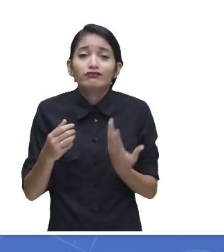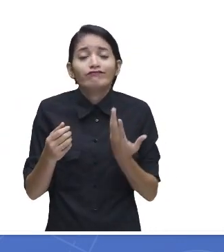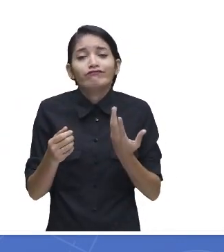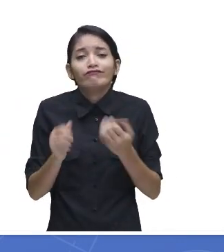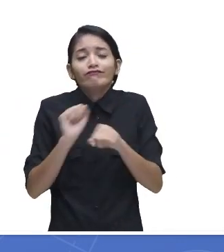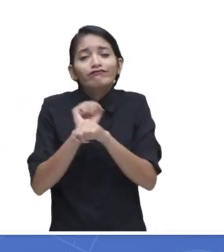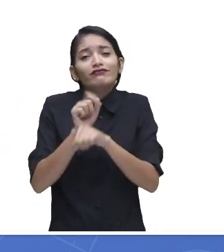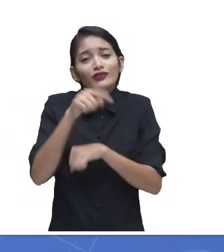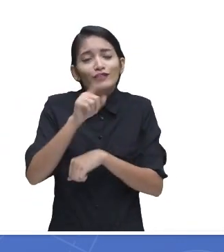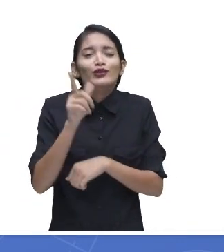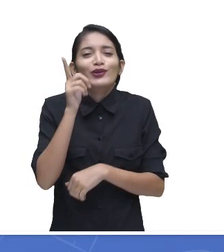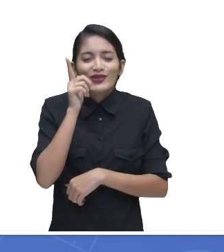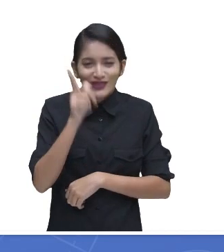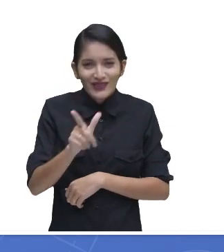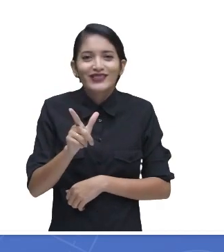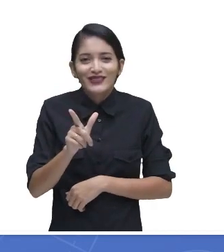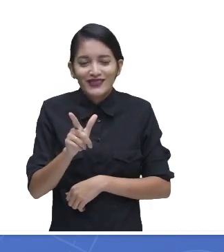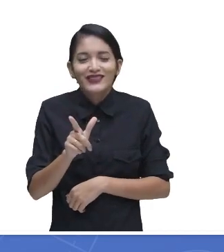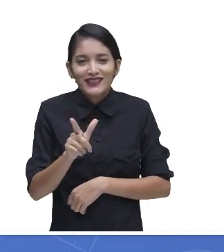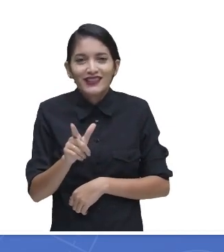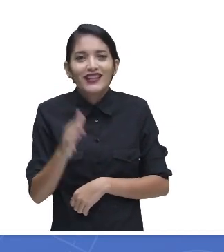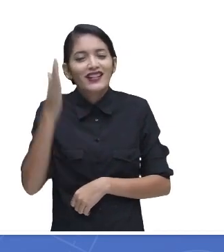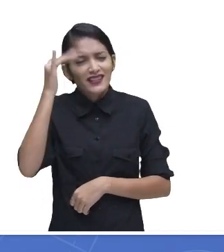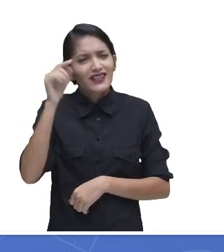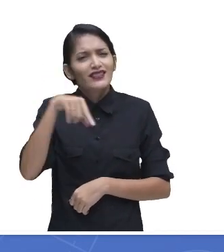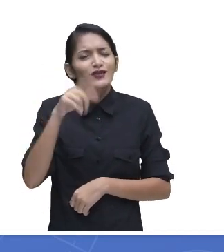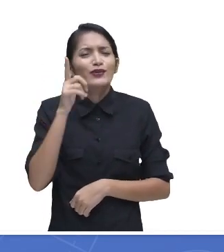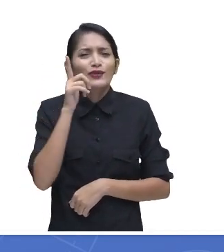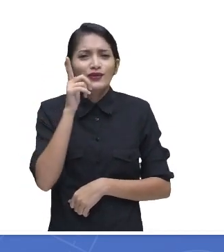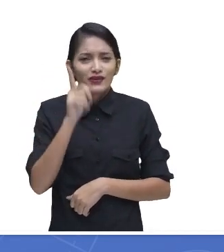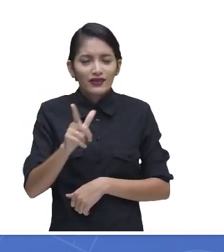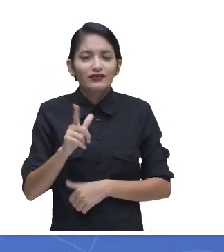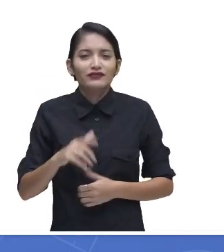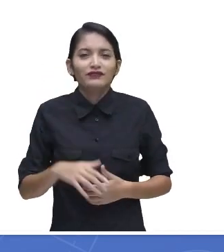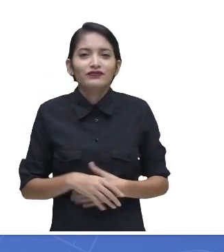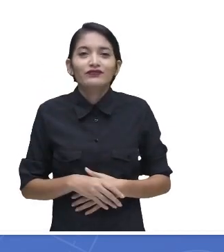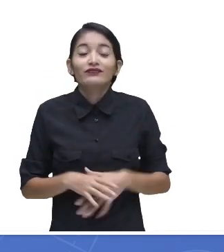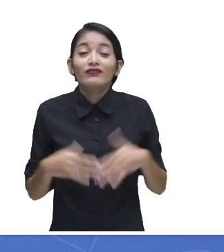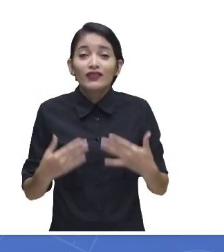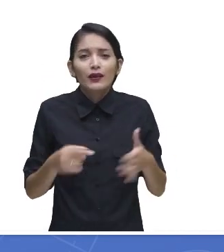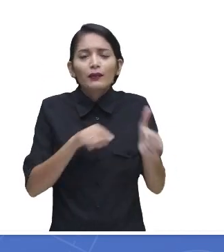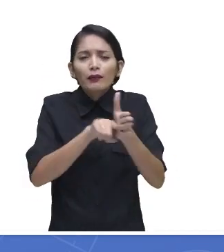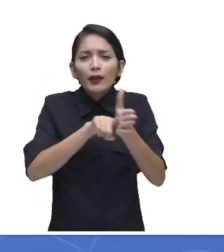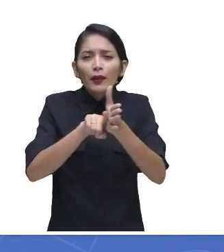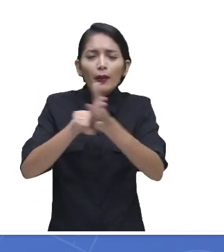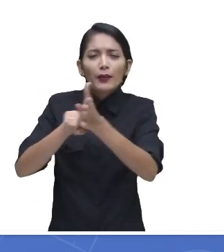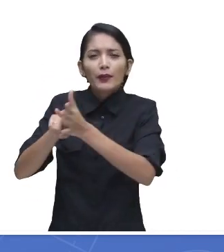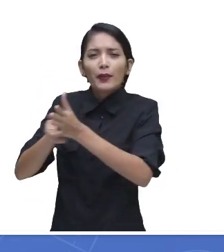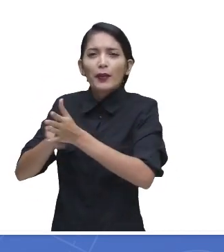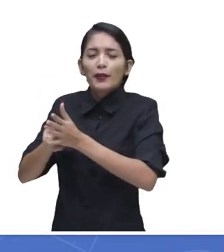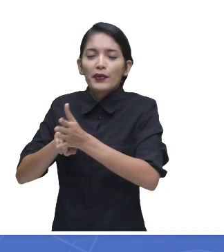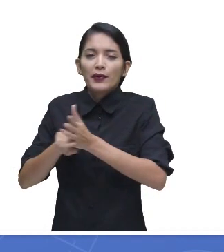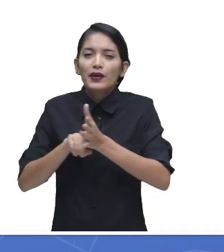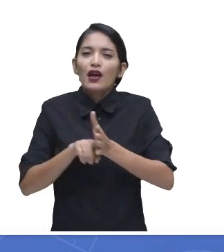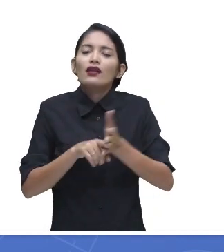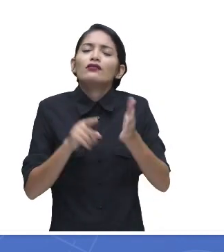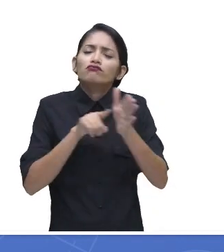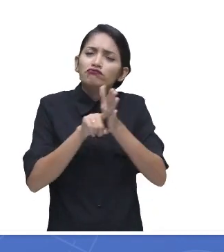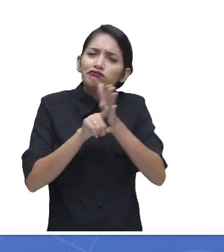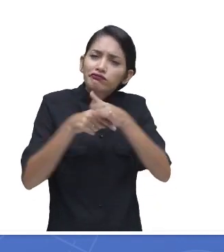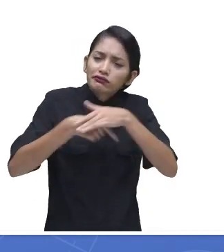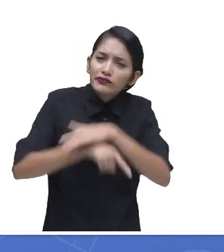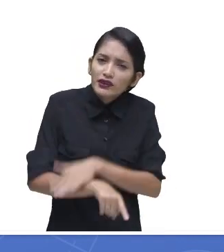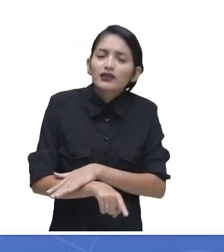conseguem aí, né? Eu sei que vocês vão conseguir. Então, pesquisem, tá bom? Façam uma pesquisa lá, o mito